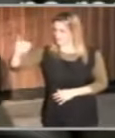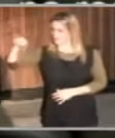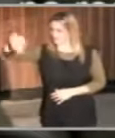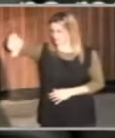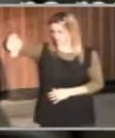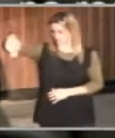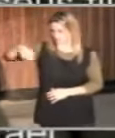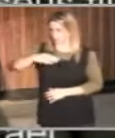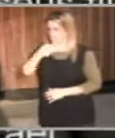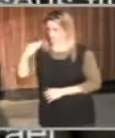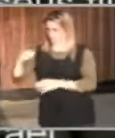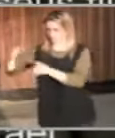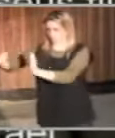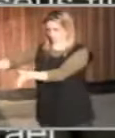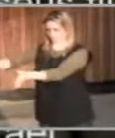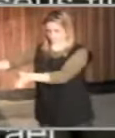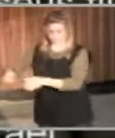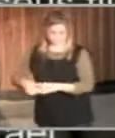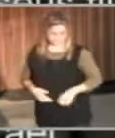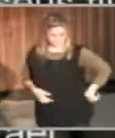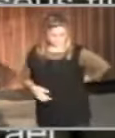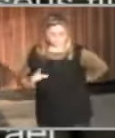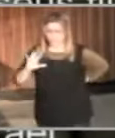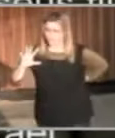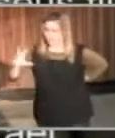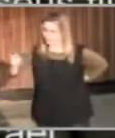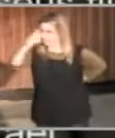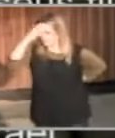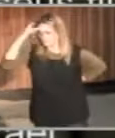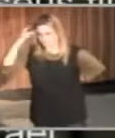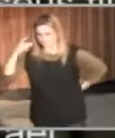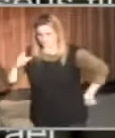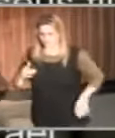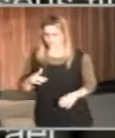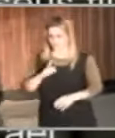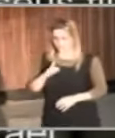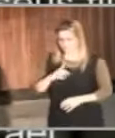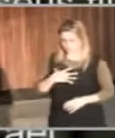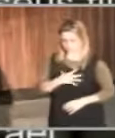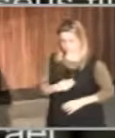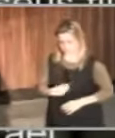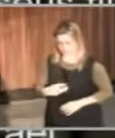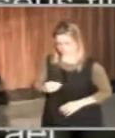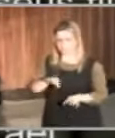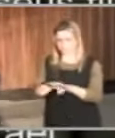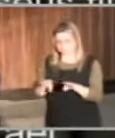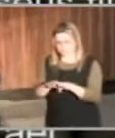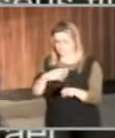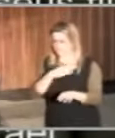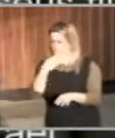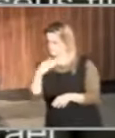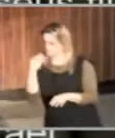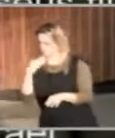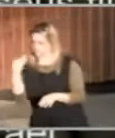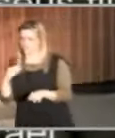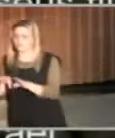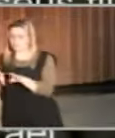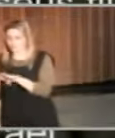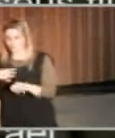do Monte Garras. Todas as pessoas daquela geração também morreram e os seus